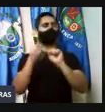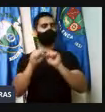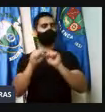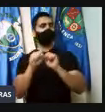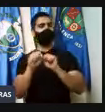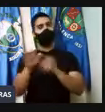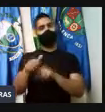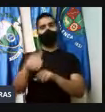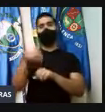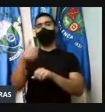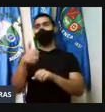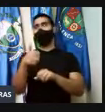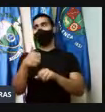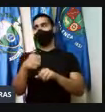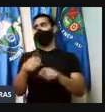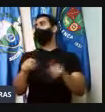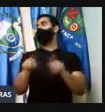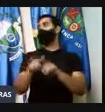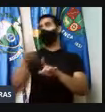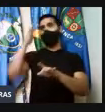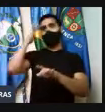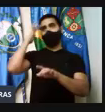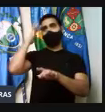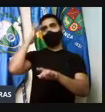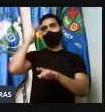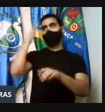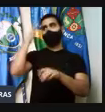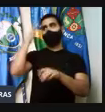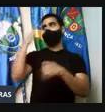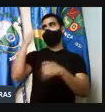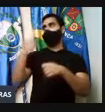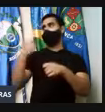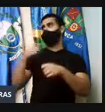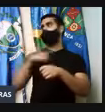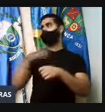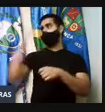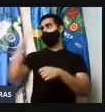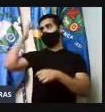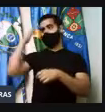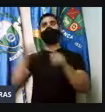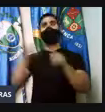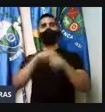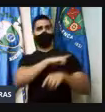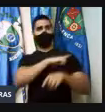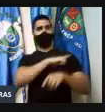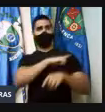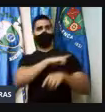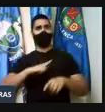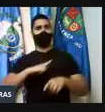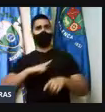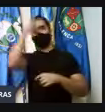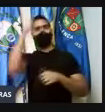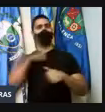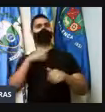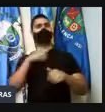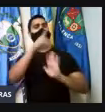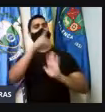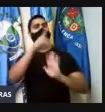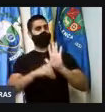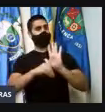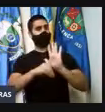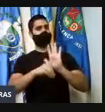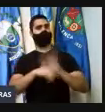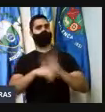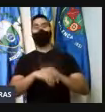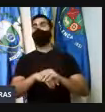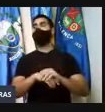tomadas. Inclusive, eu acho que tem que sair amanhã do governo municipal, do executivo, um decreto para